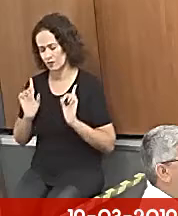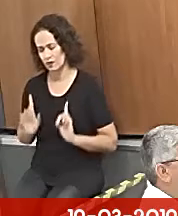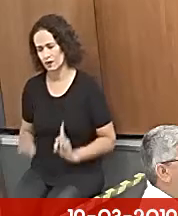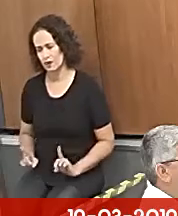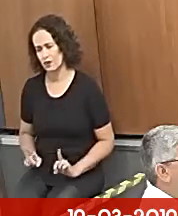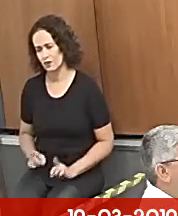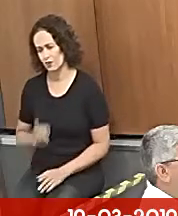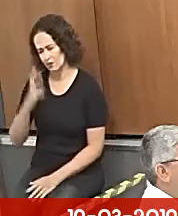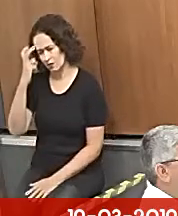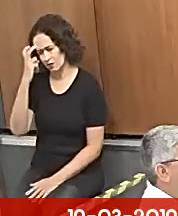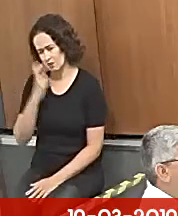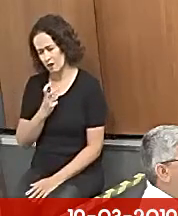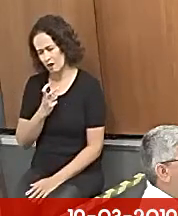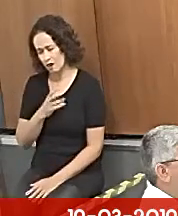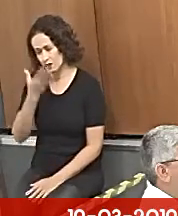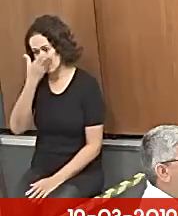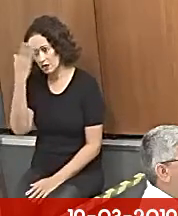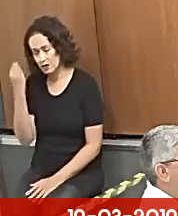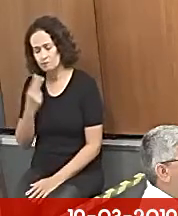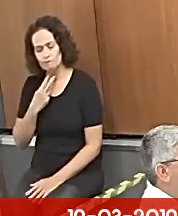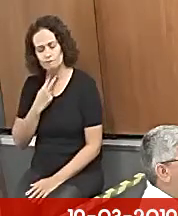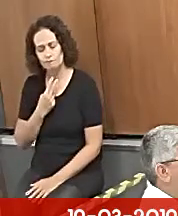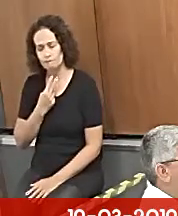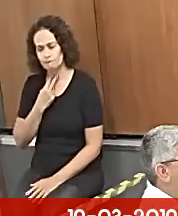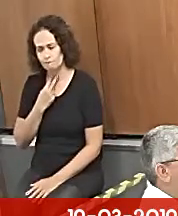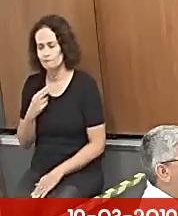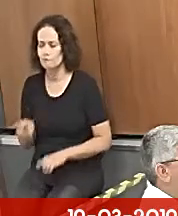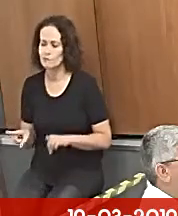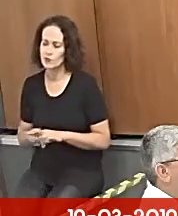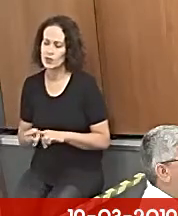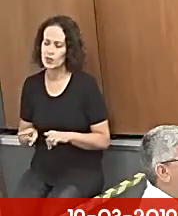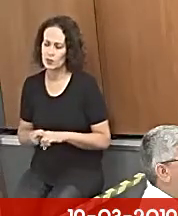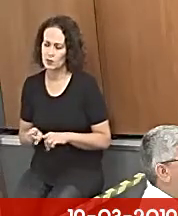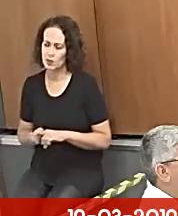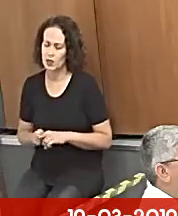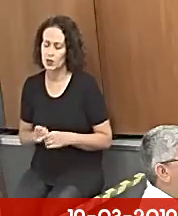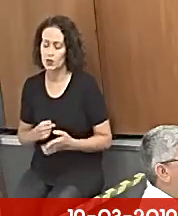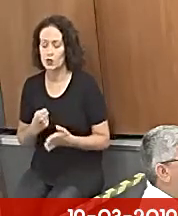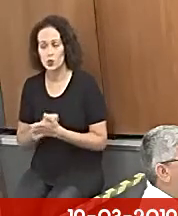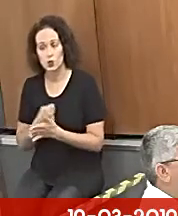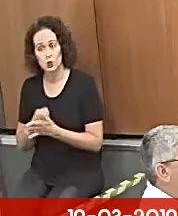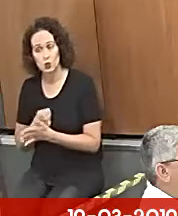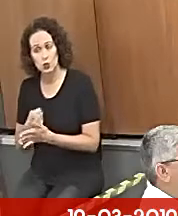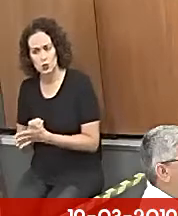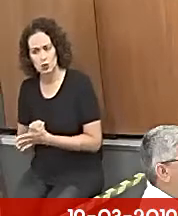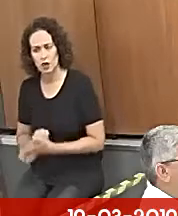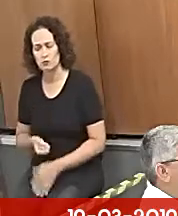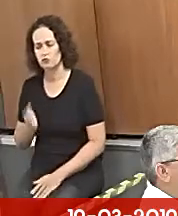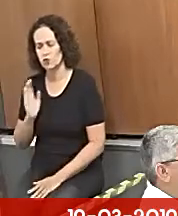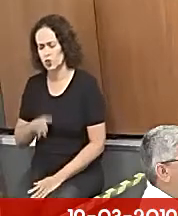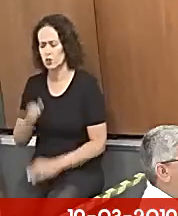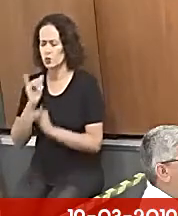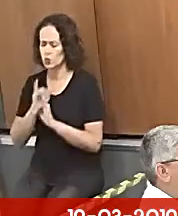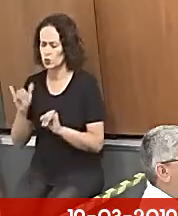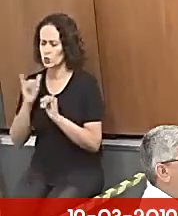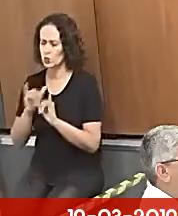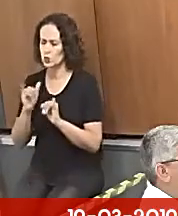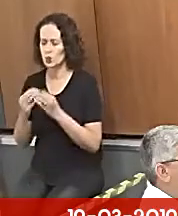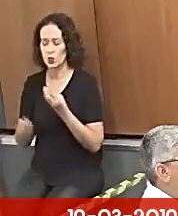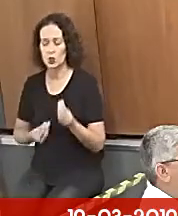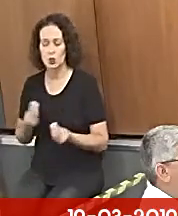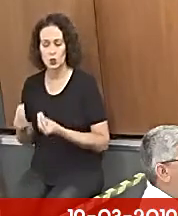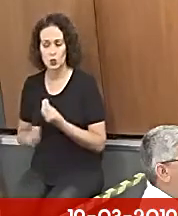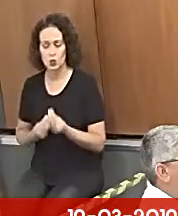ele não pode ser esquecido e também de lutar que que a gente vai fazer muitas campanhas que as pessoas que o quanto o brasil é